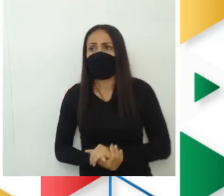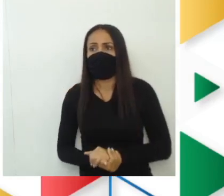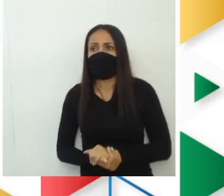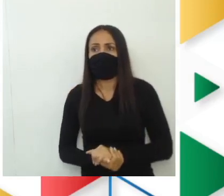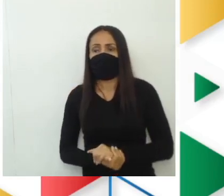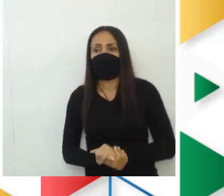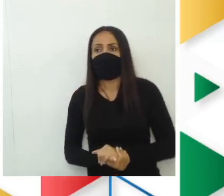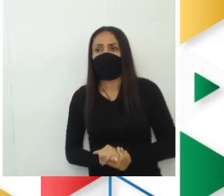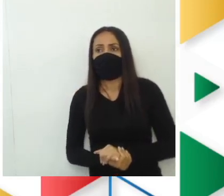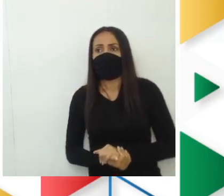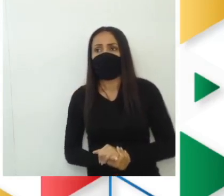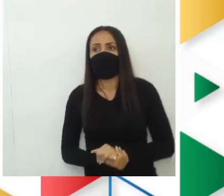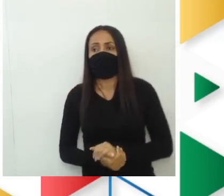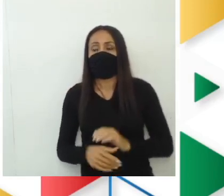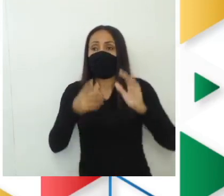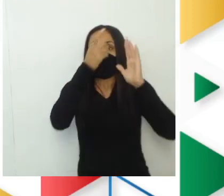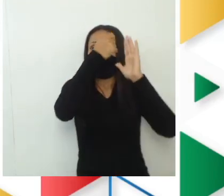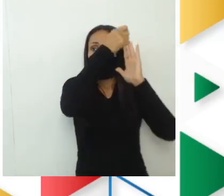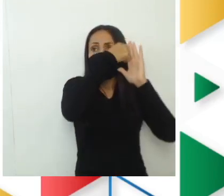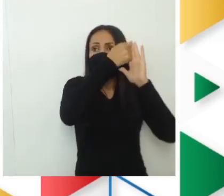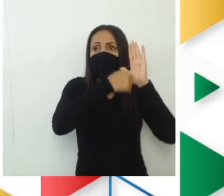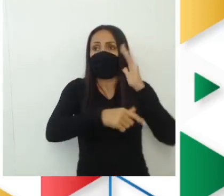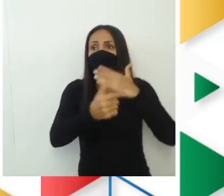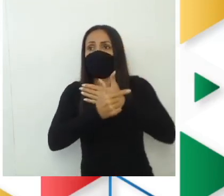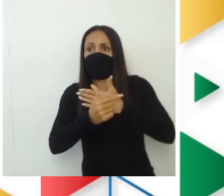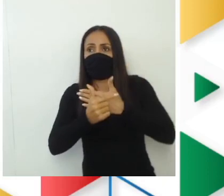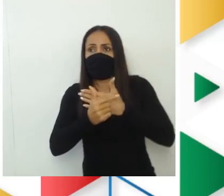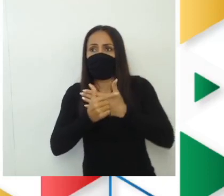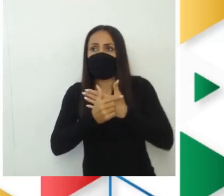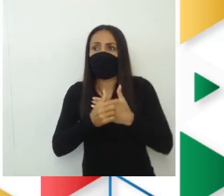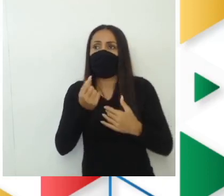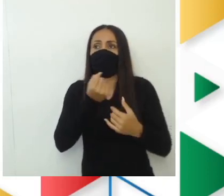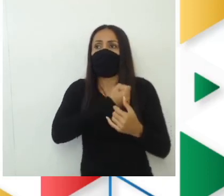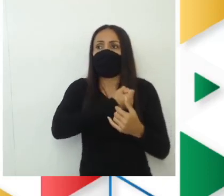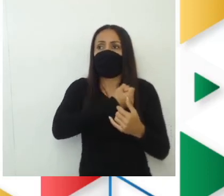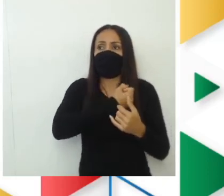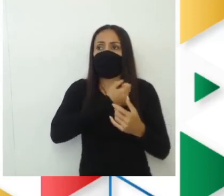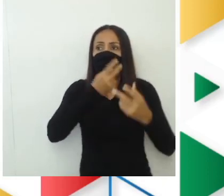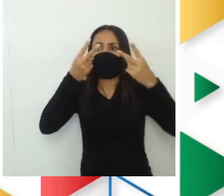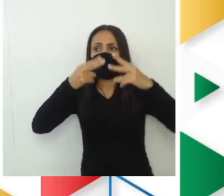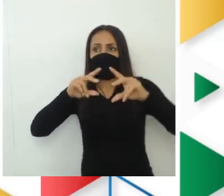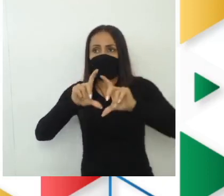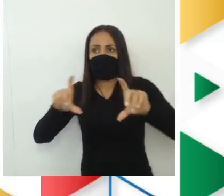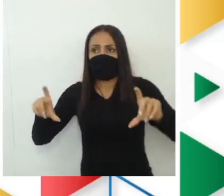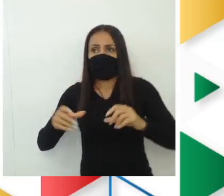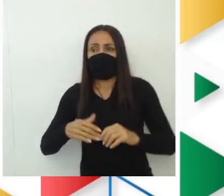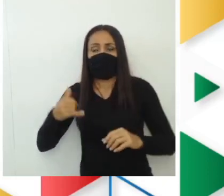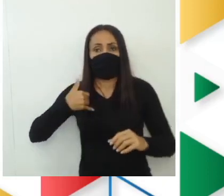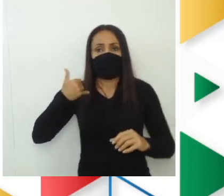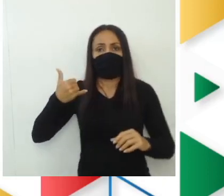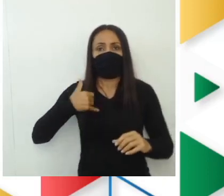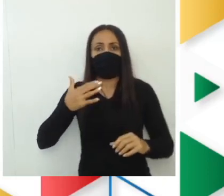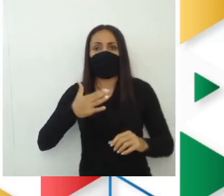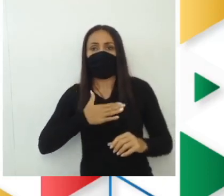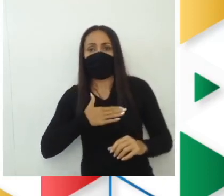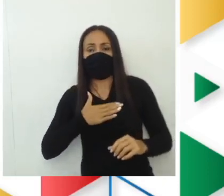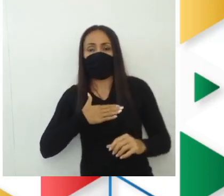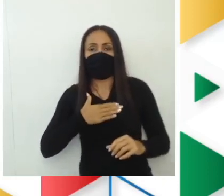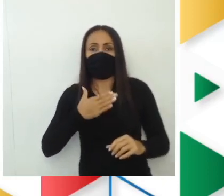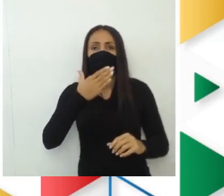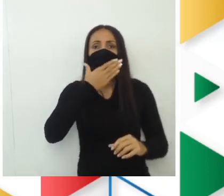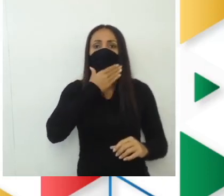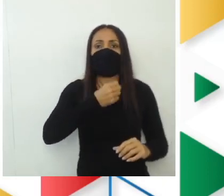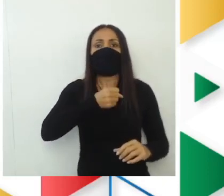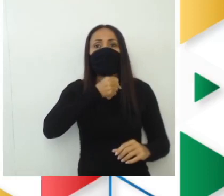Braille. Escreva a função dos números nas situações abaixo. A idade do meu avô. Ora, a idade do seu avô